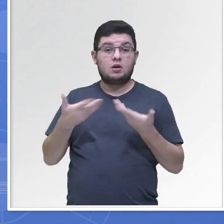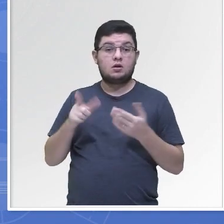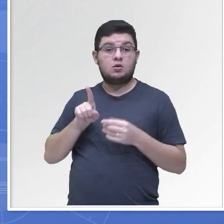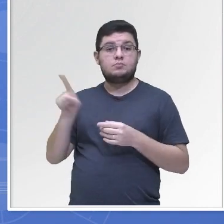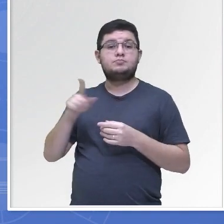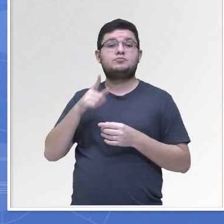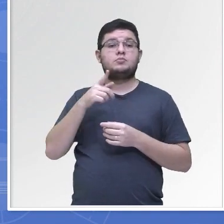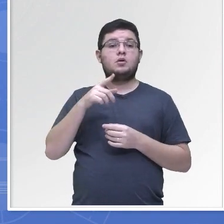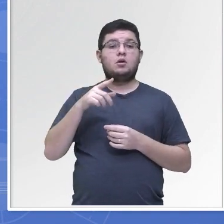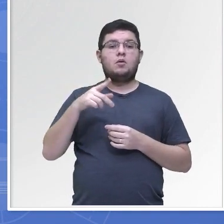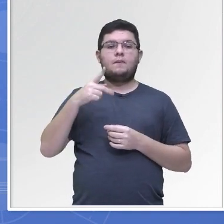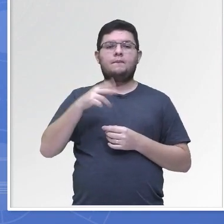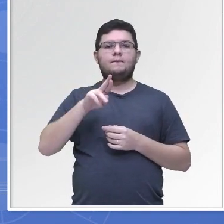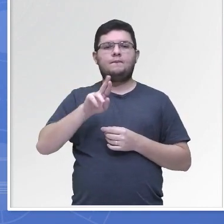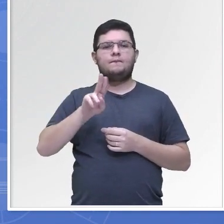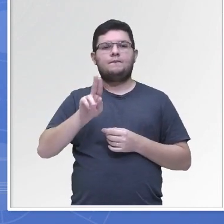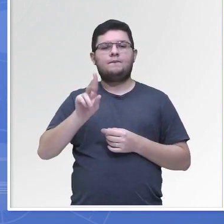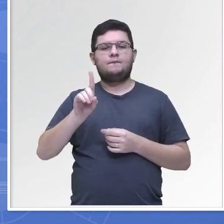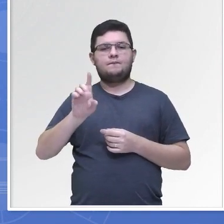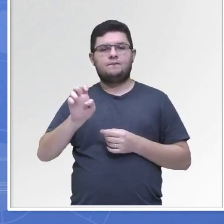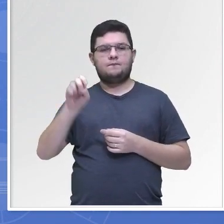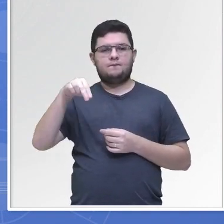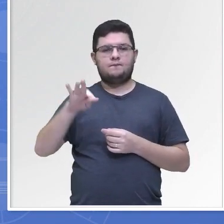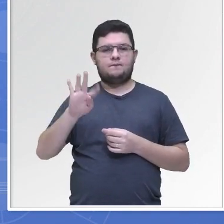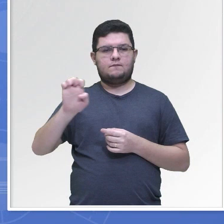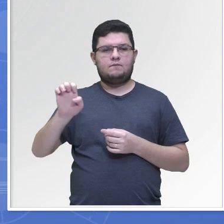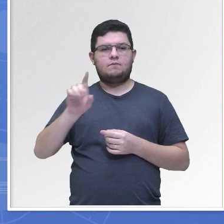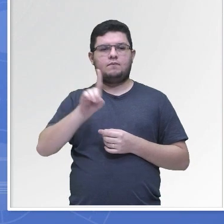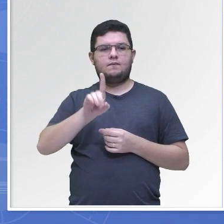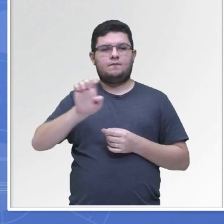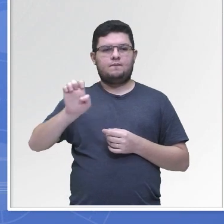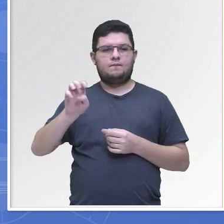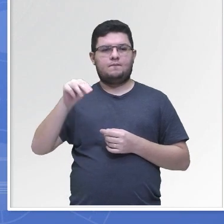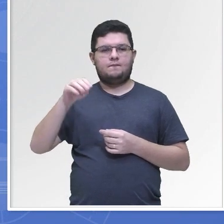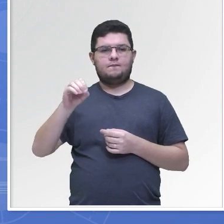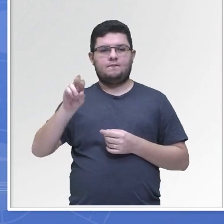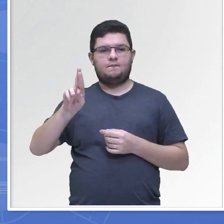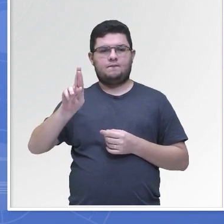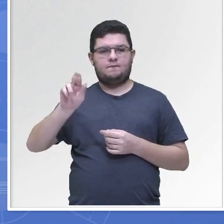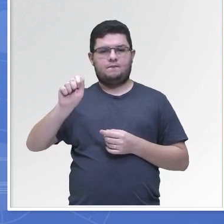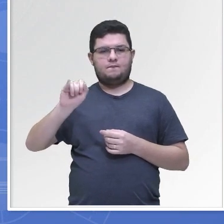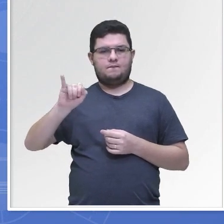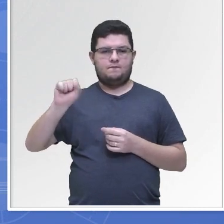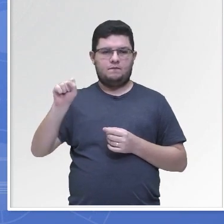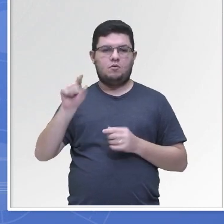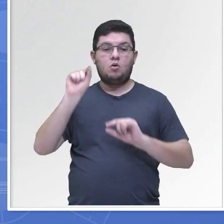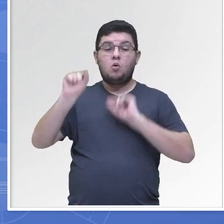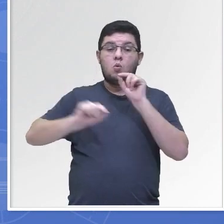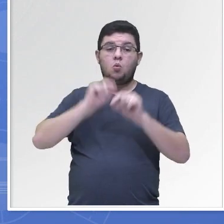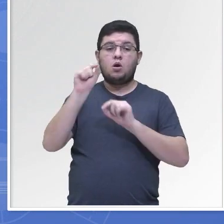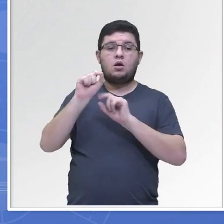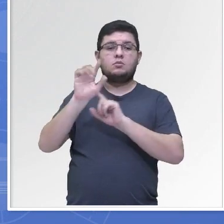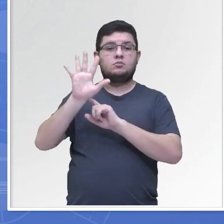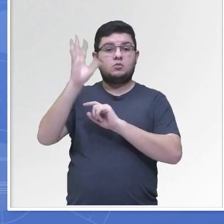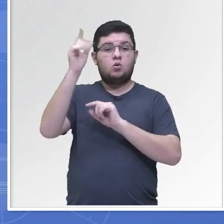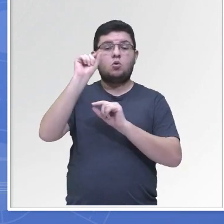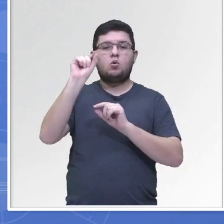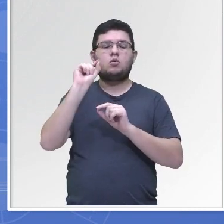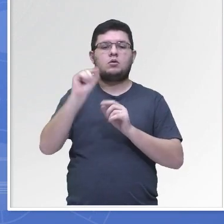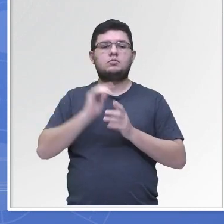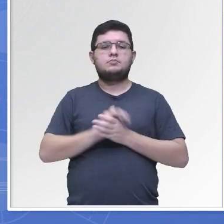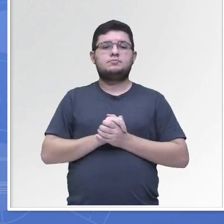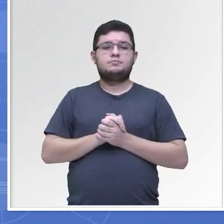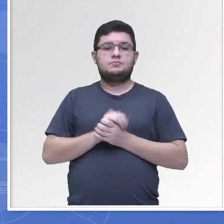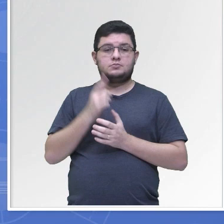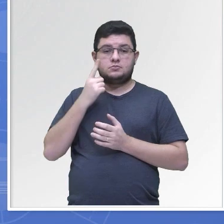de conflitos, porque pós-revolução federalista, vamos destituir Floriano do poder, vamos tirar Floriano